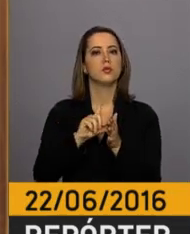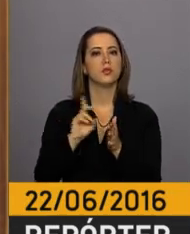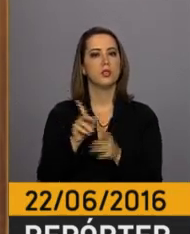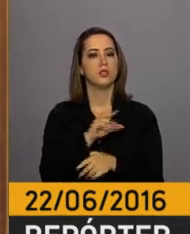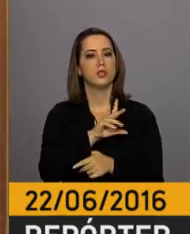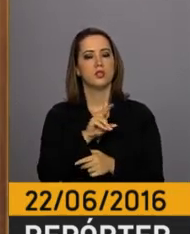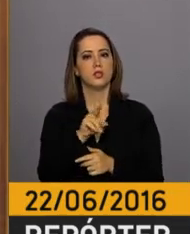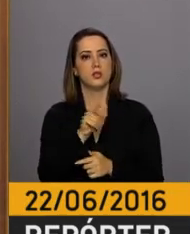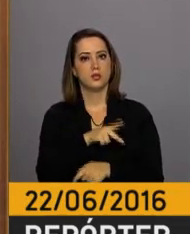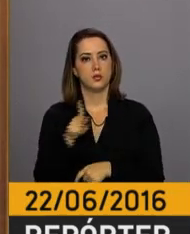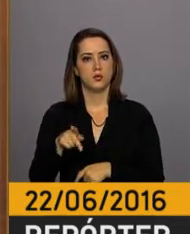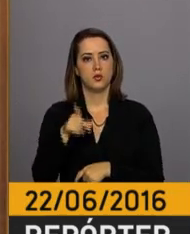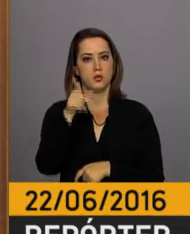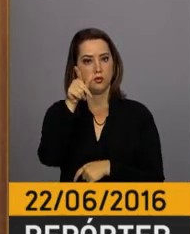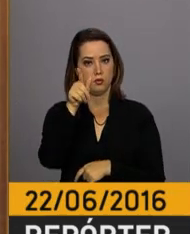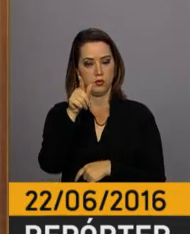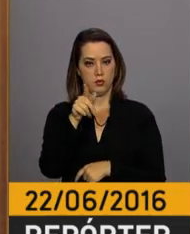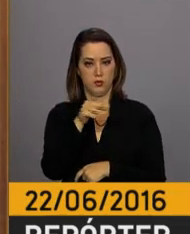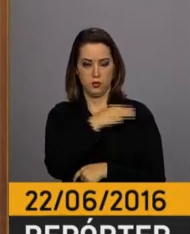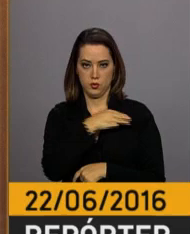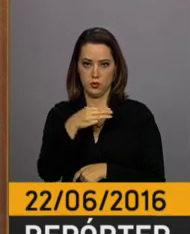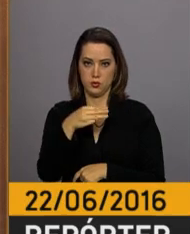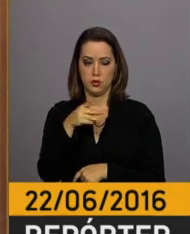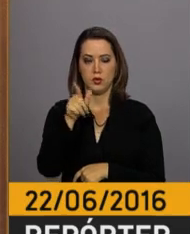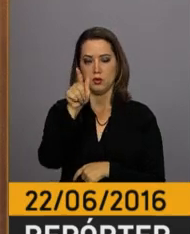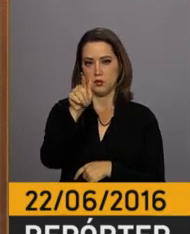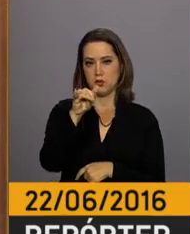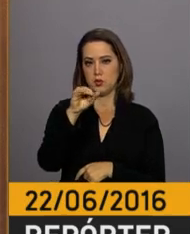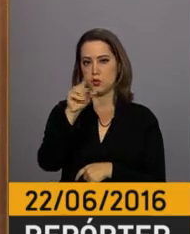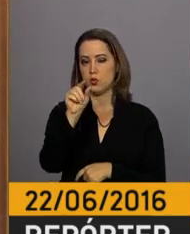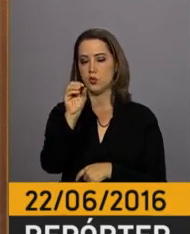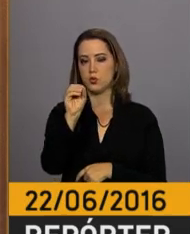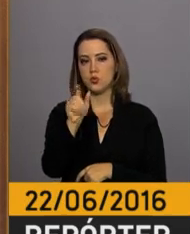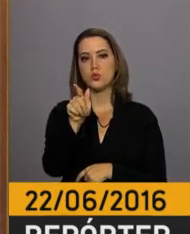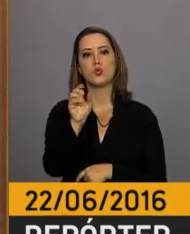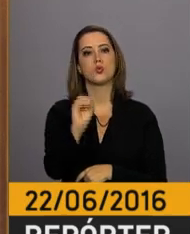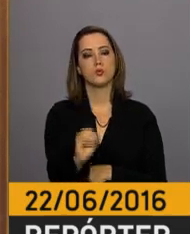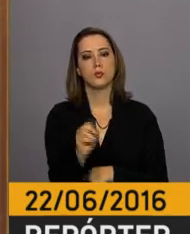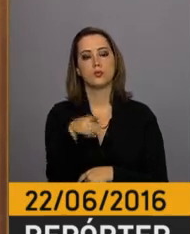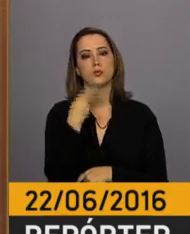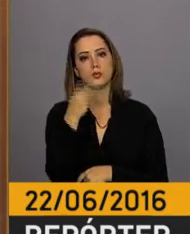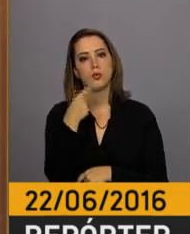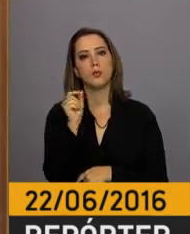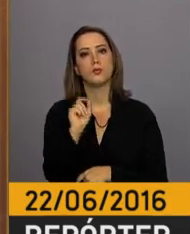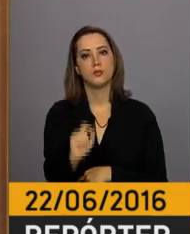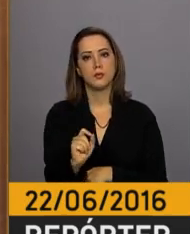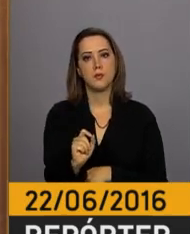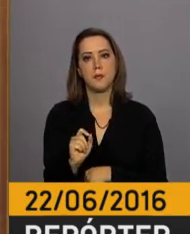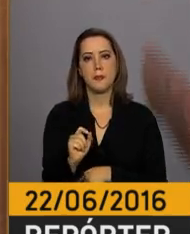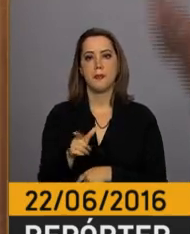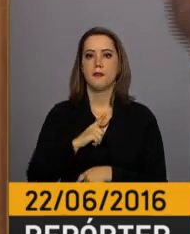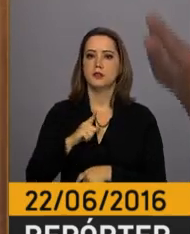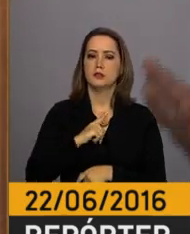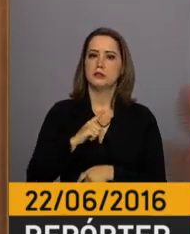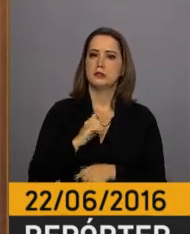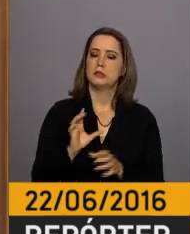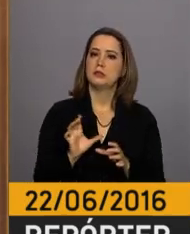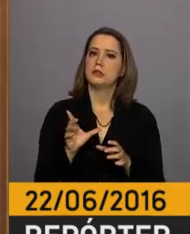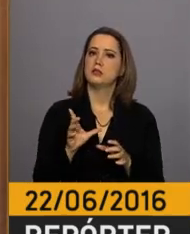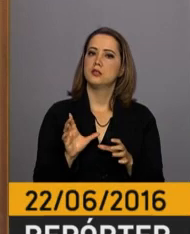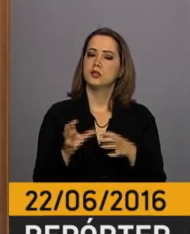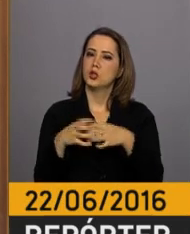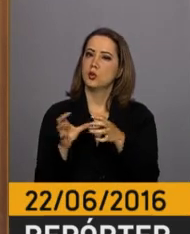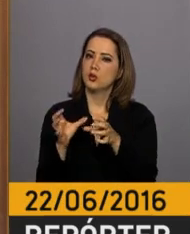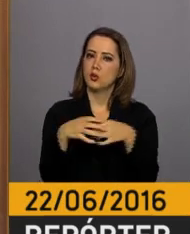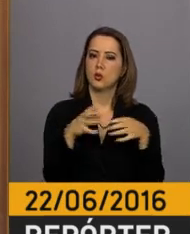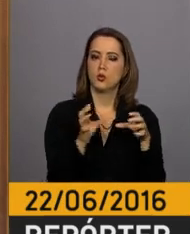Figueiredo Moreira Neto nosso presidente de Honra no Instituto Atlântico disse diz ele muito bem há instituições intermédias